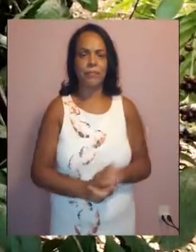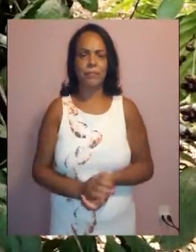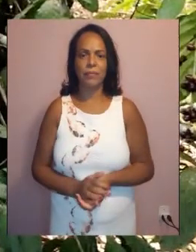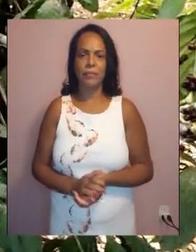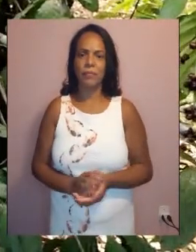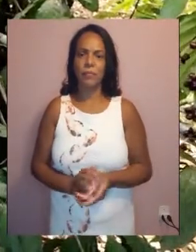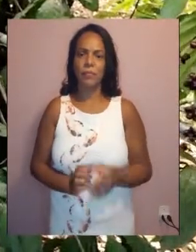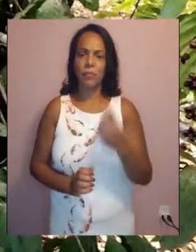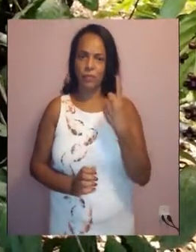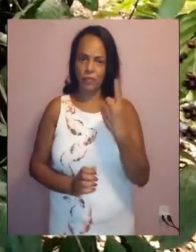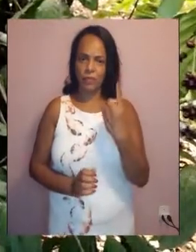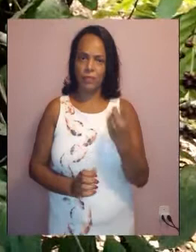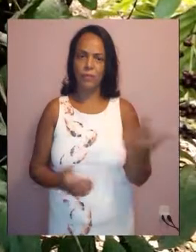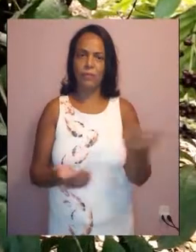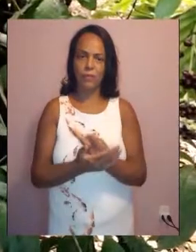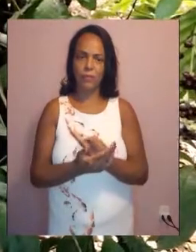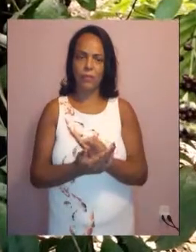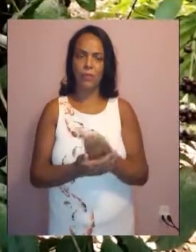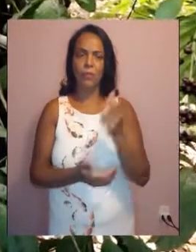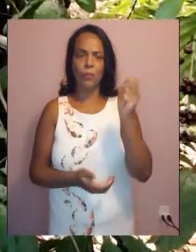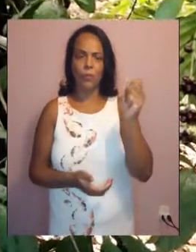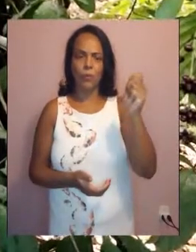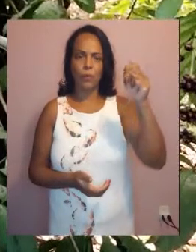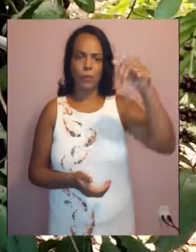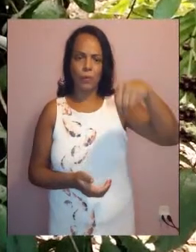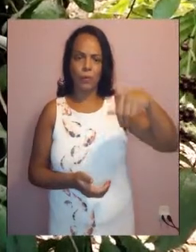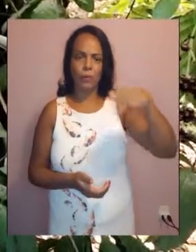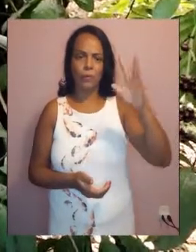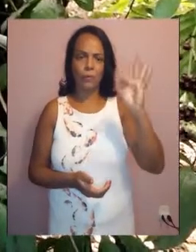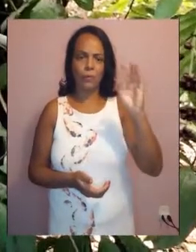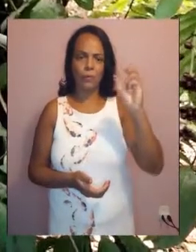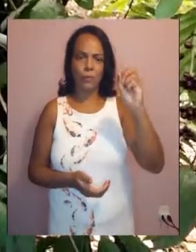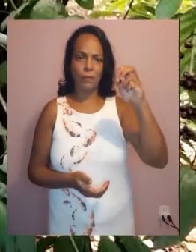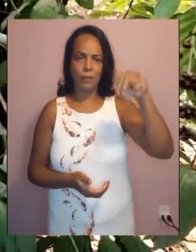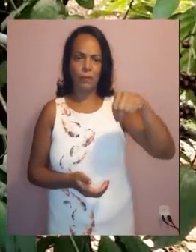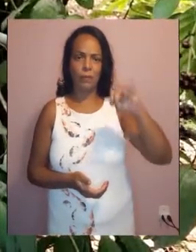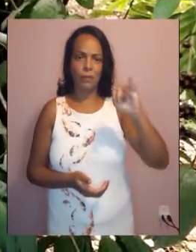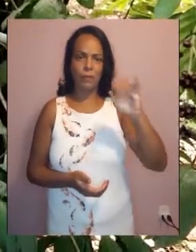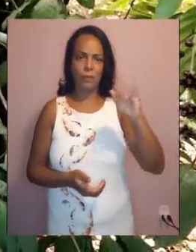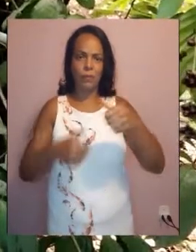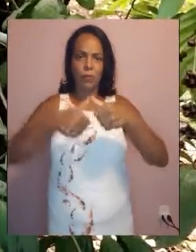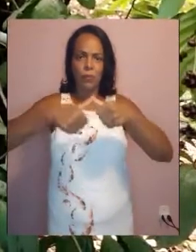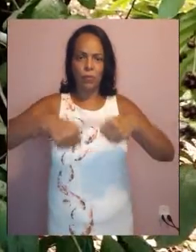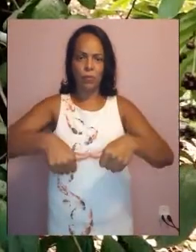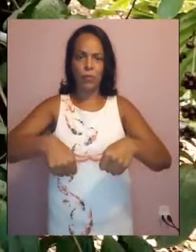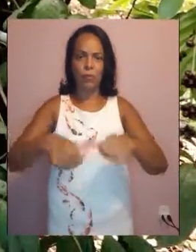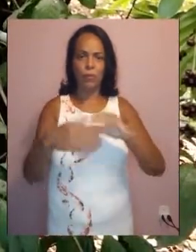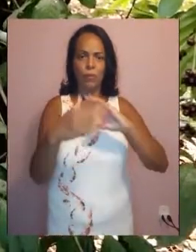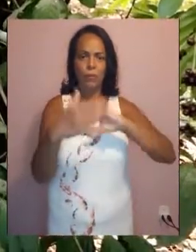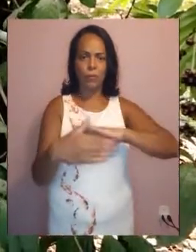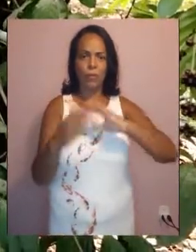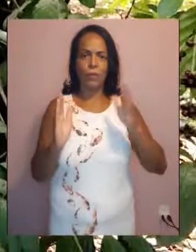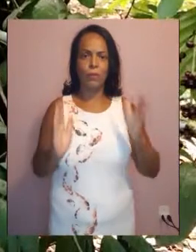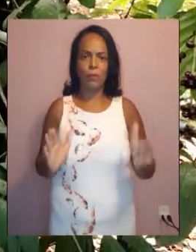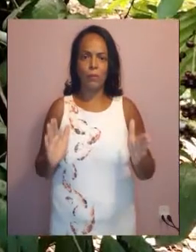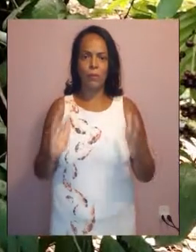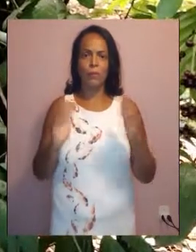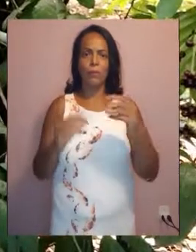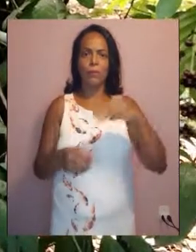Antônio Costa, né, numa conversa descontraída, foi que o Antônio Costa falou para ele, disse: olha,